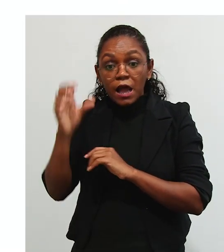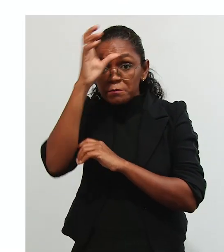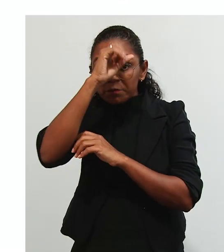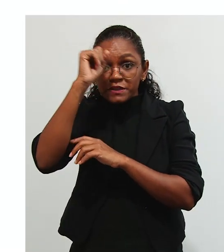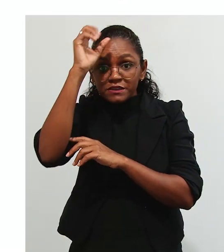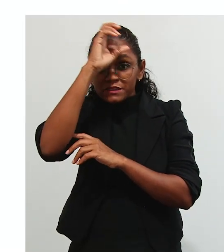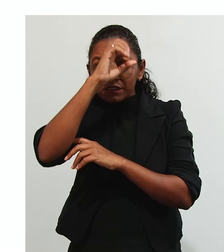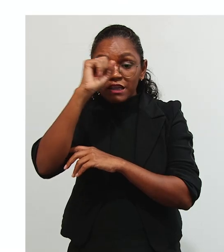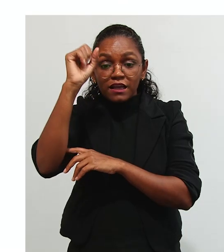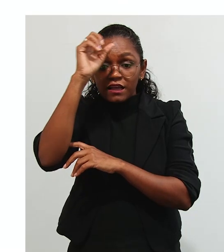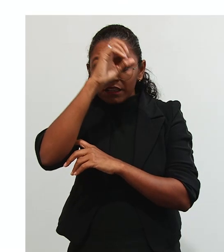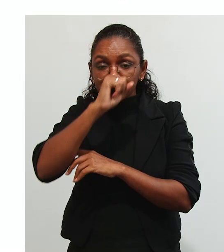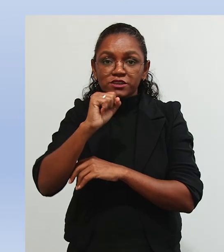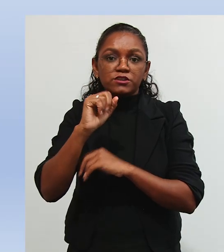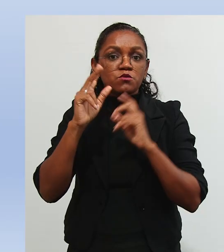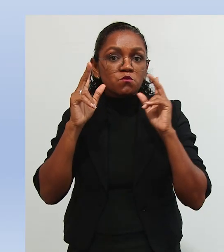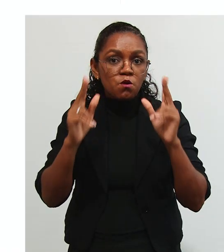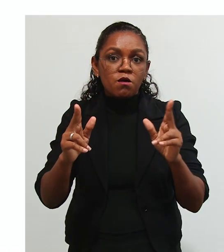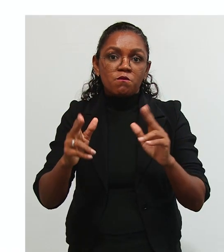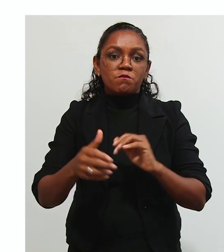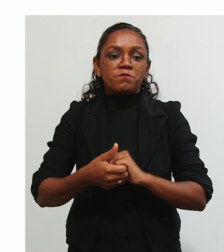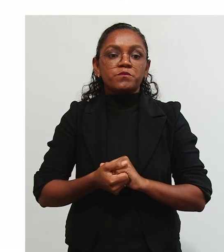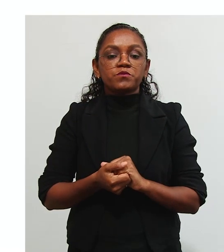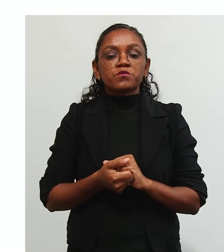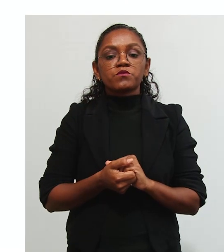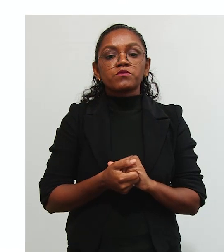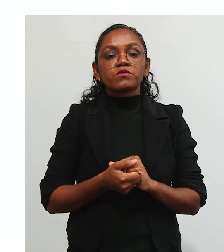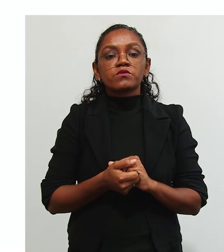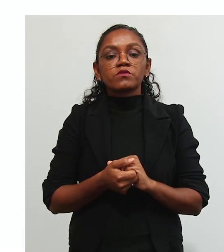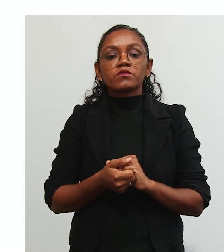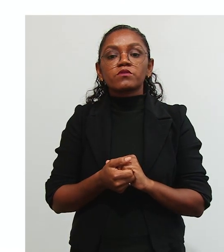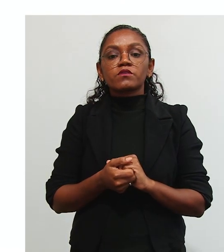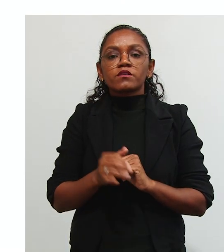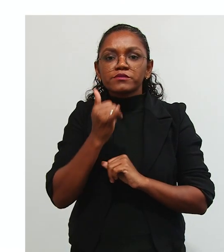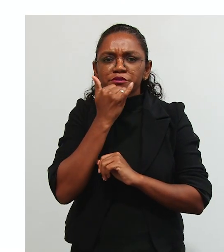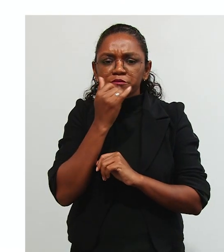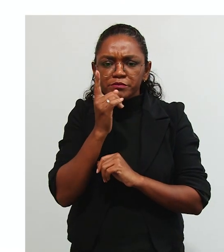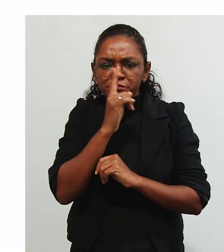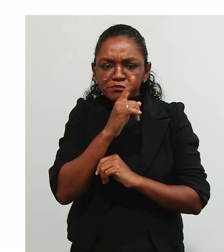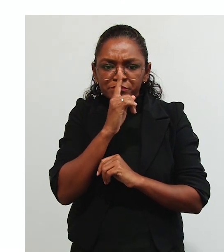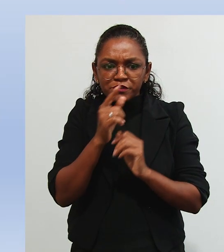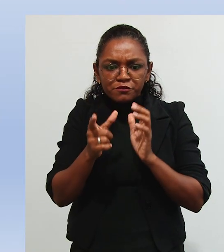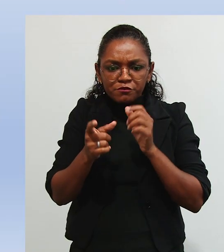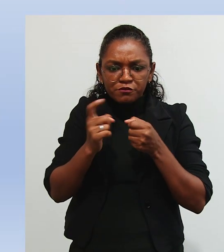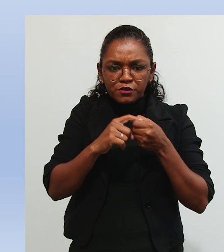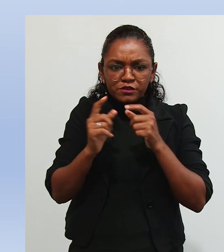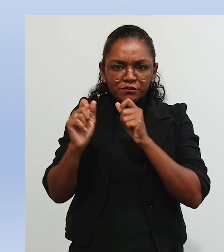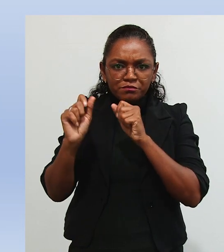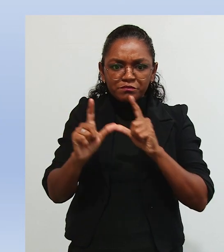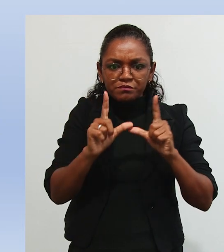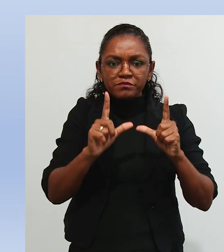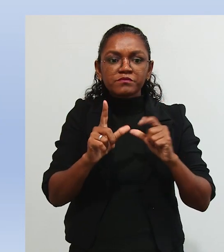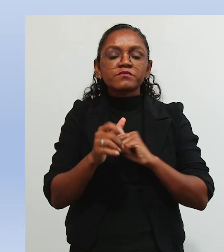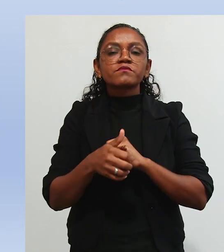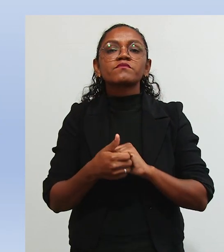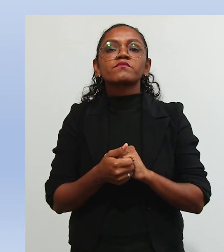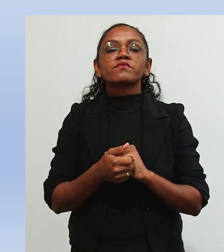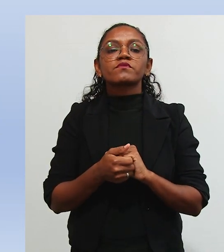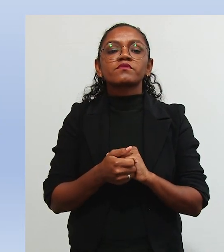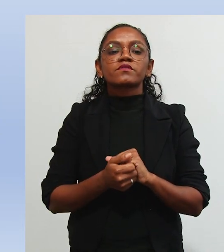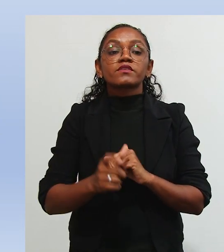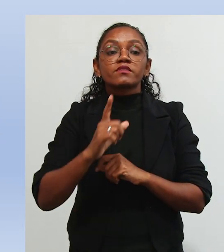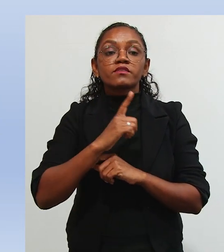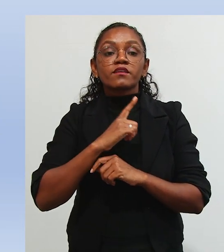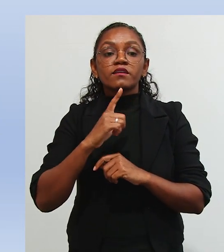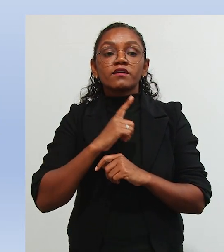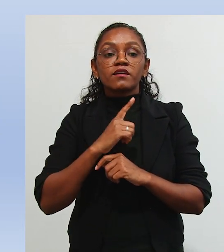numa aprendizagem ativa. E aqui, passou aqui rapidinho, deixa eu voltar. Aqui temos